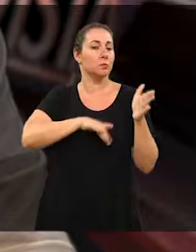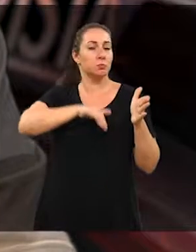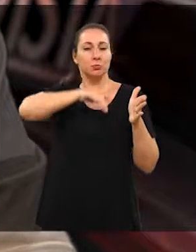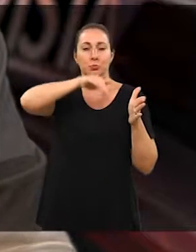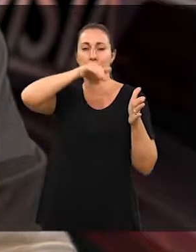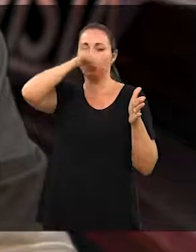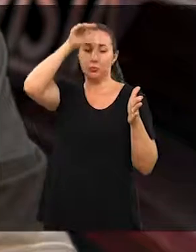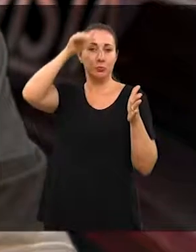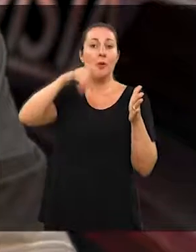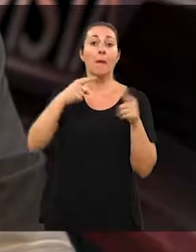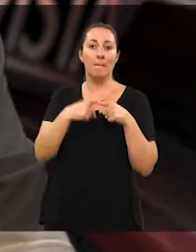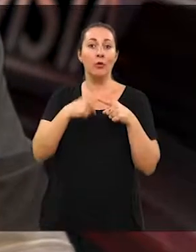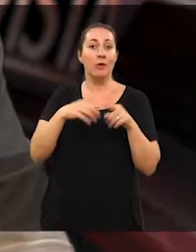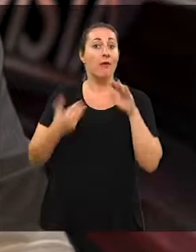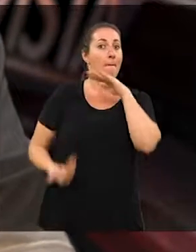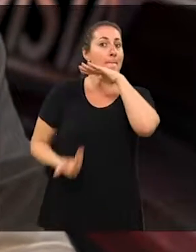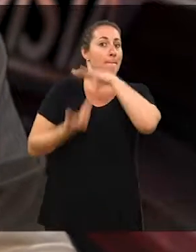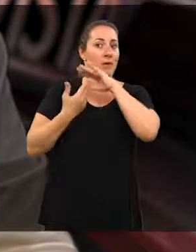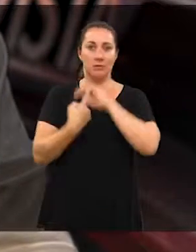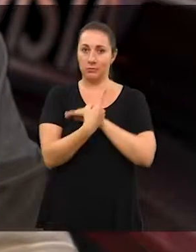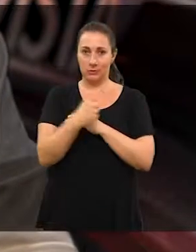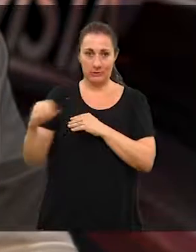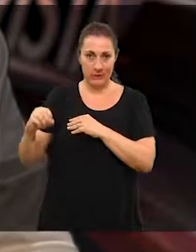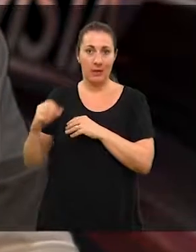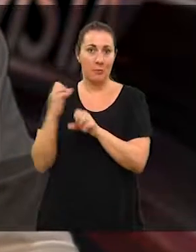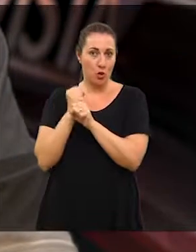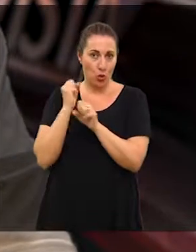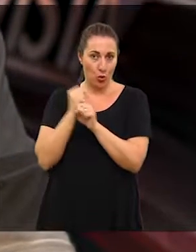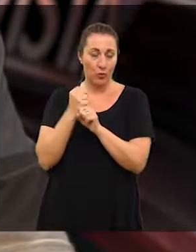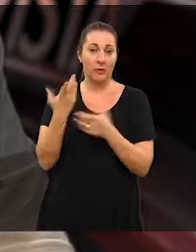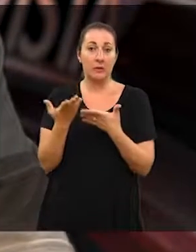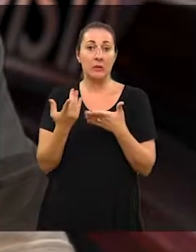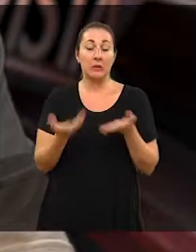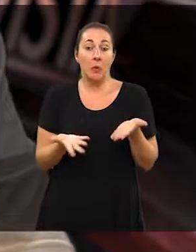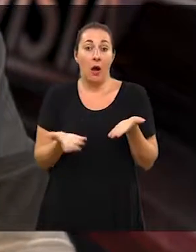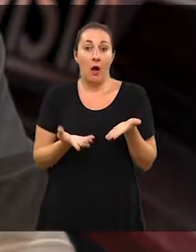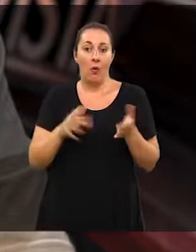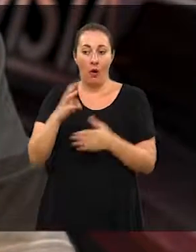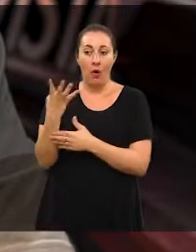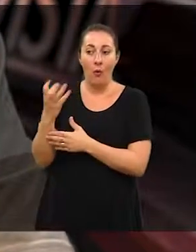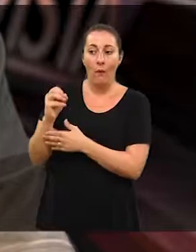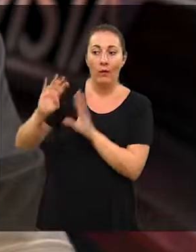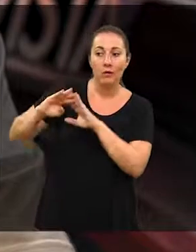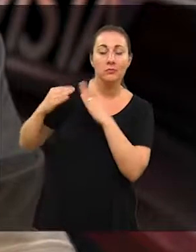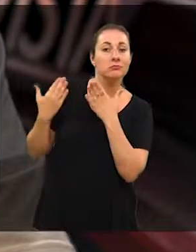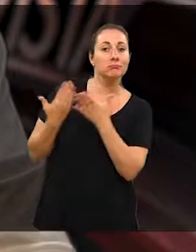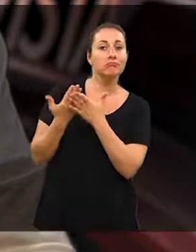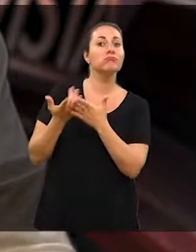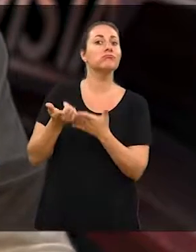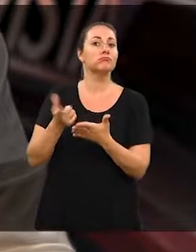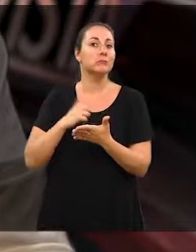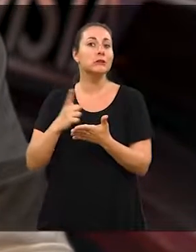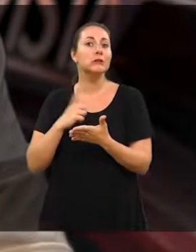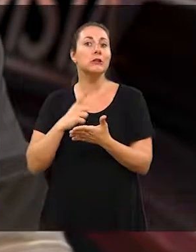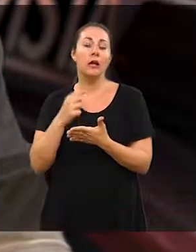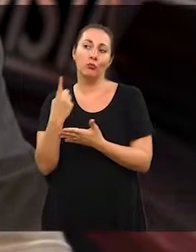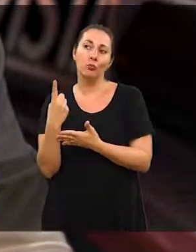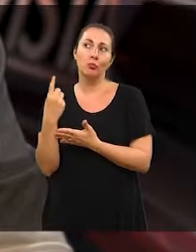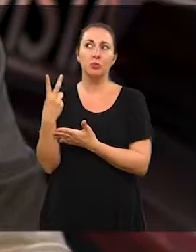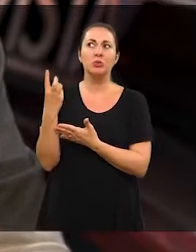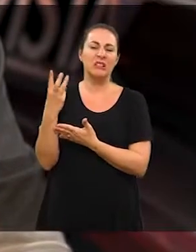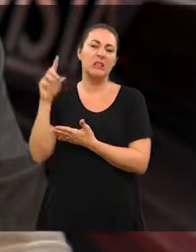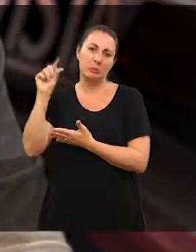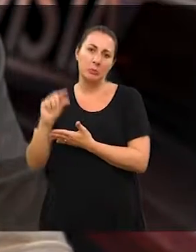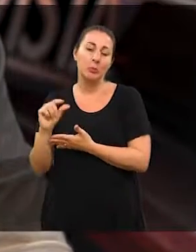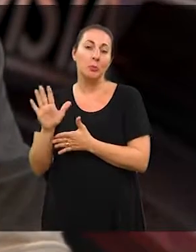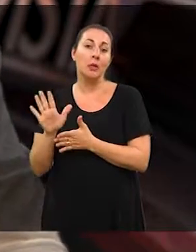ficou muito elevada, né, porque vai até 100 pontos. Né? E a grande maioria delas, dessas 40, teve duas ou três